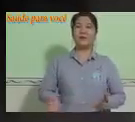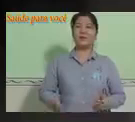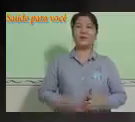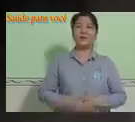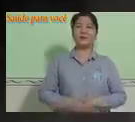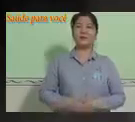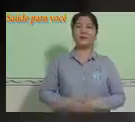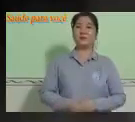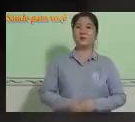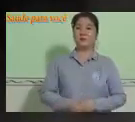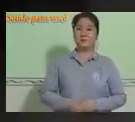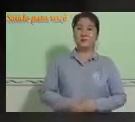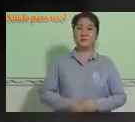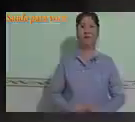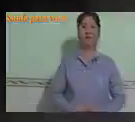Além disso,